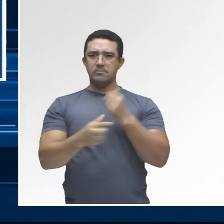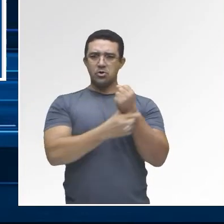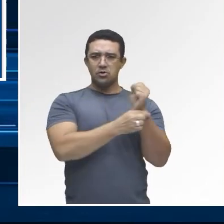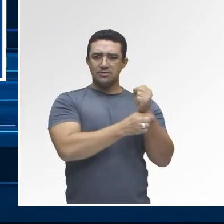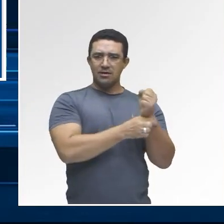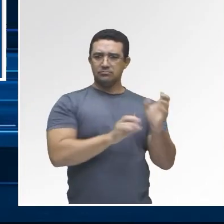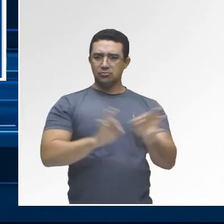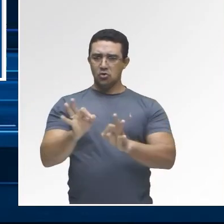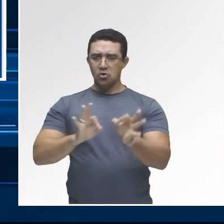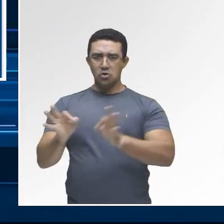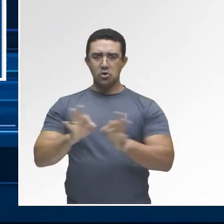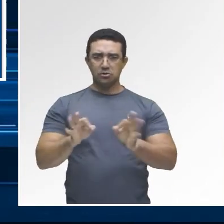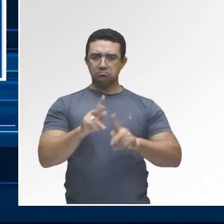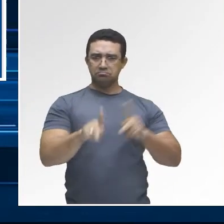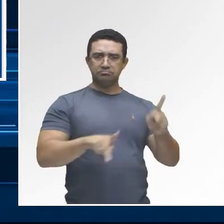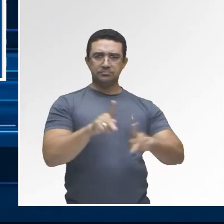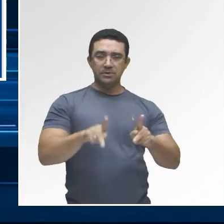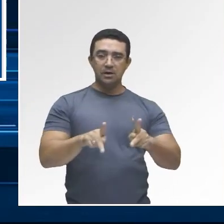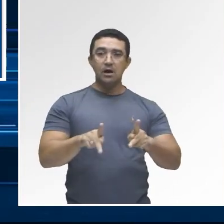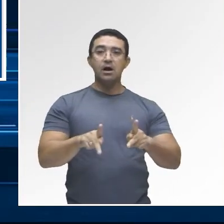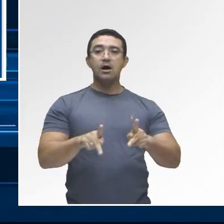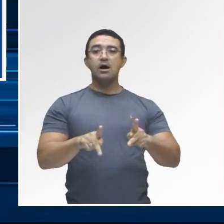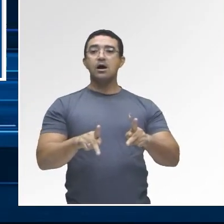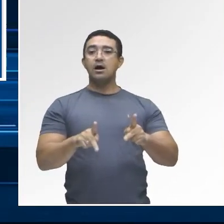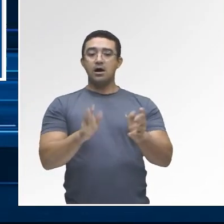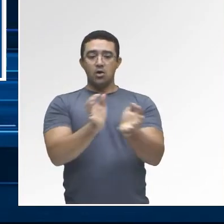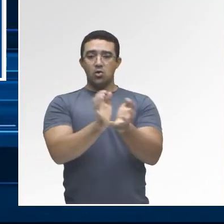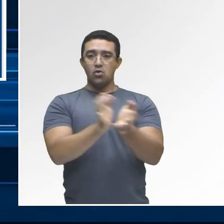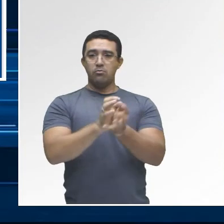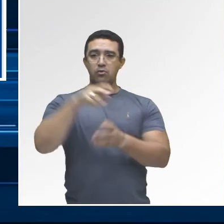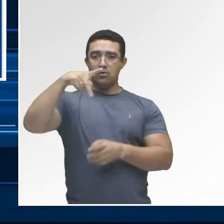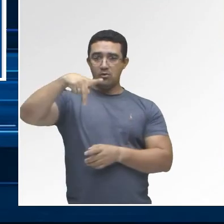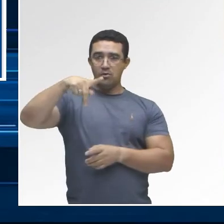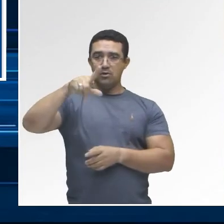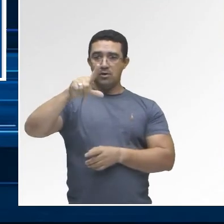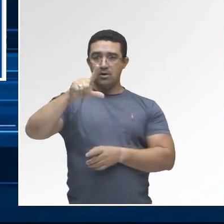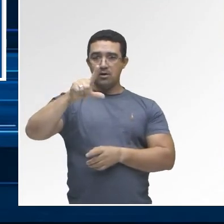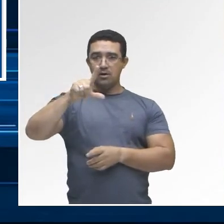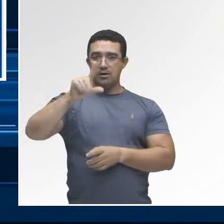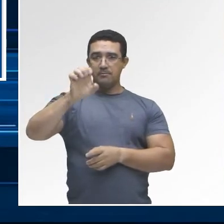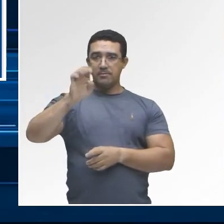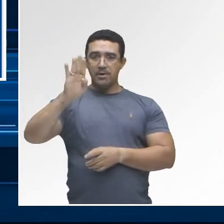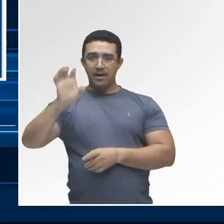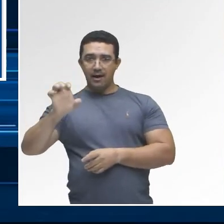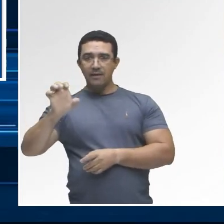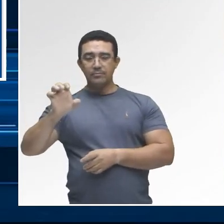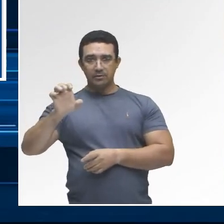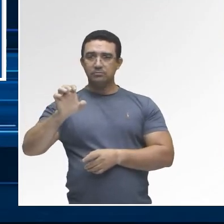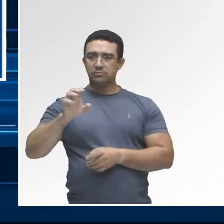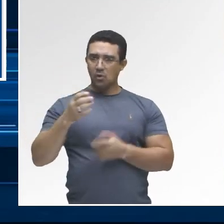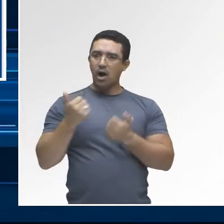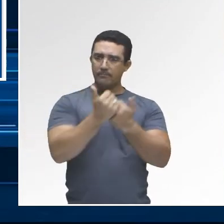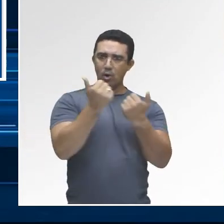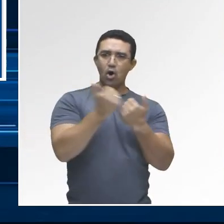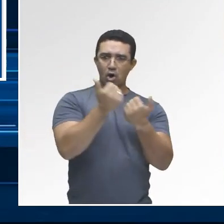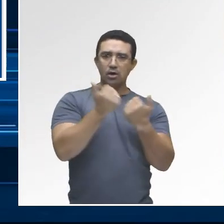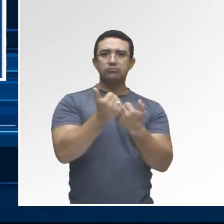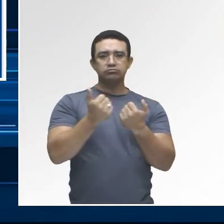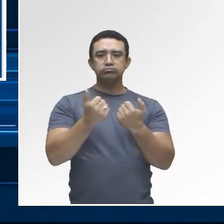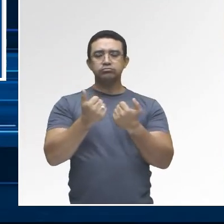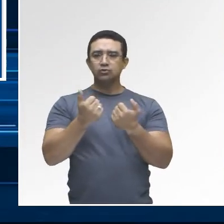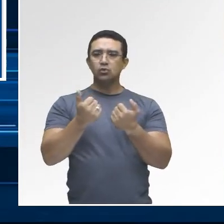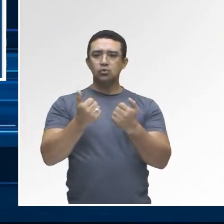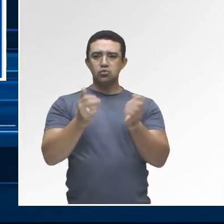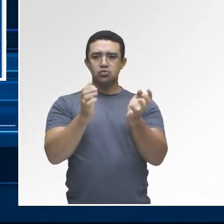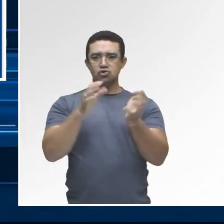A plebe, ela começa a apoiar esse governo dos generais, e os plebeus, eles são a grande maioria da população. E vamos